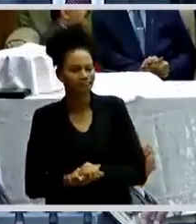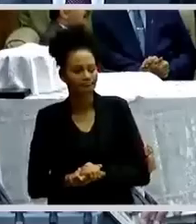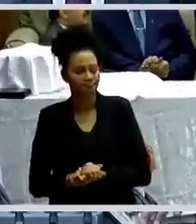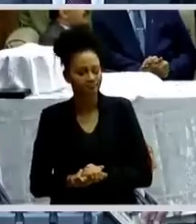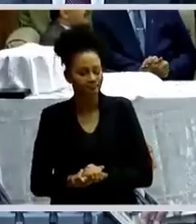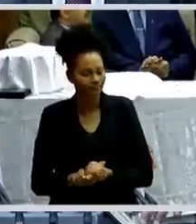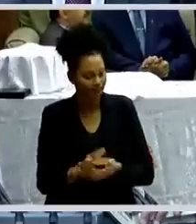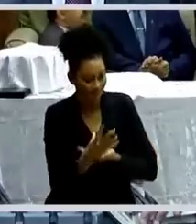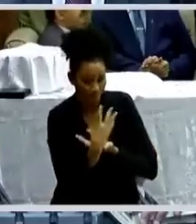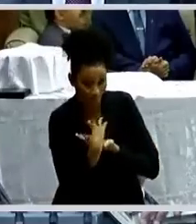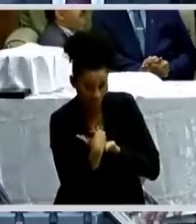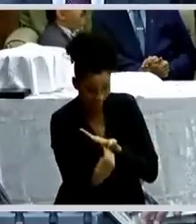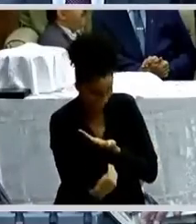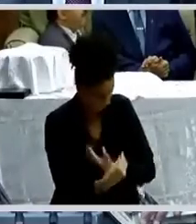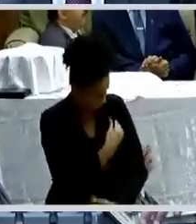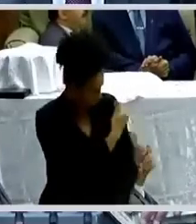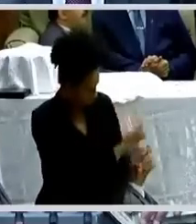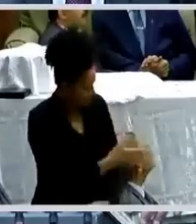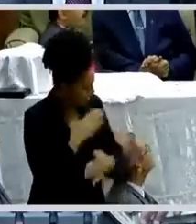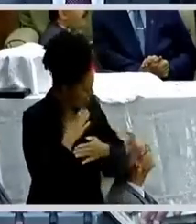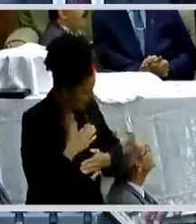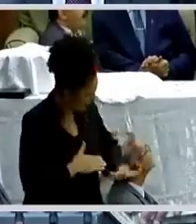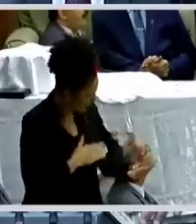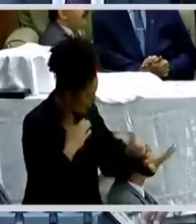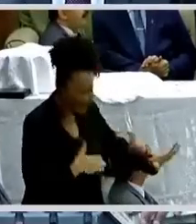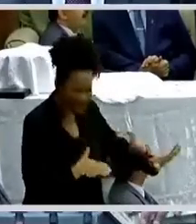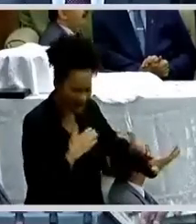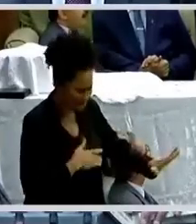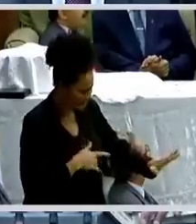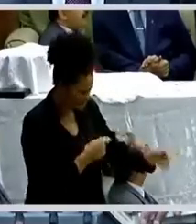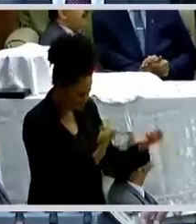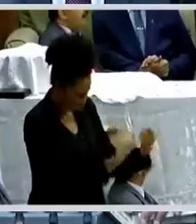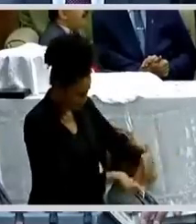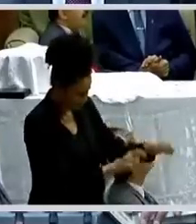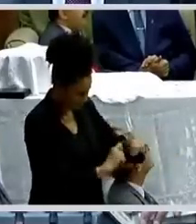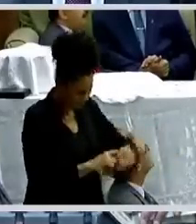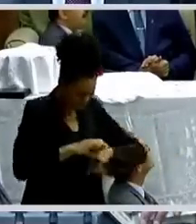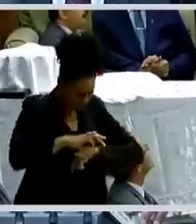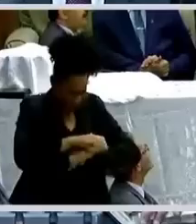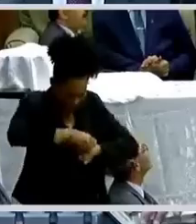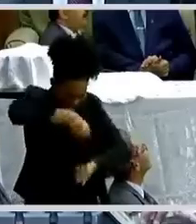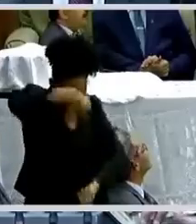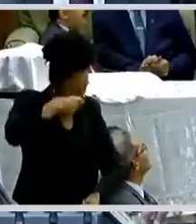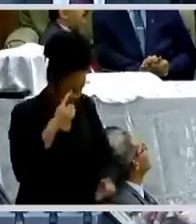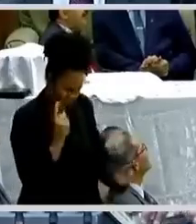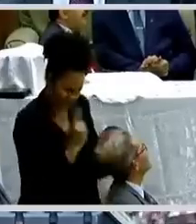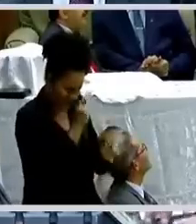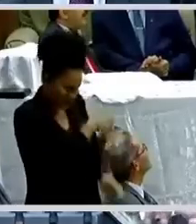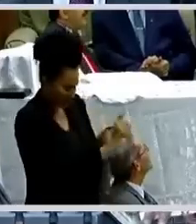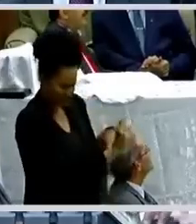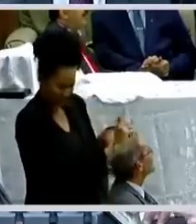Diga para quem está ao seu lado, fica tranquilo. Deus não precisa de mapa para te achar, não, filho.